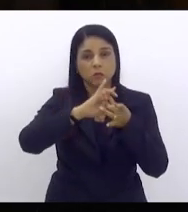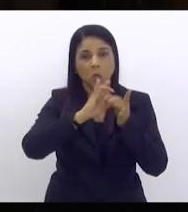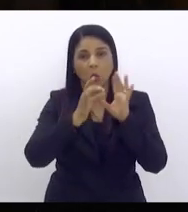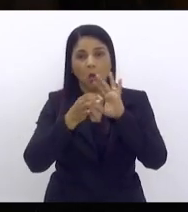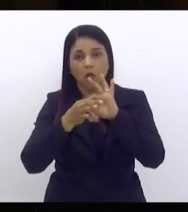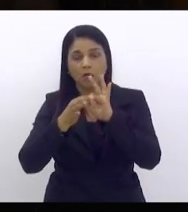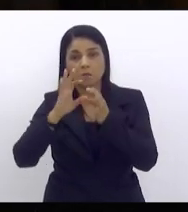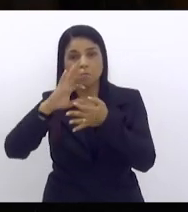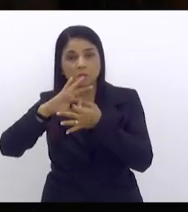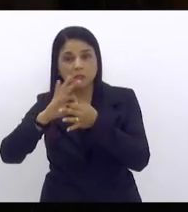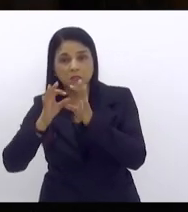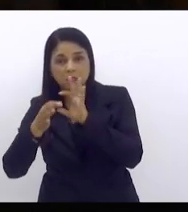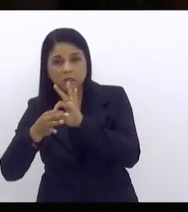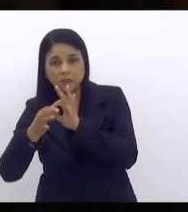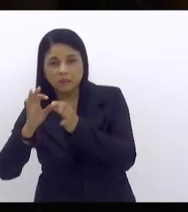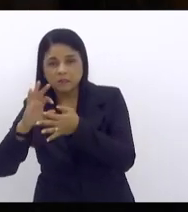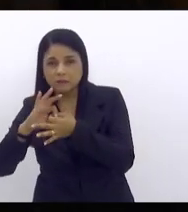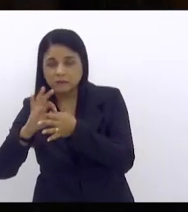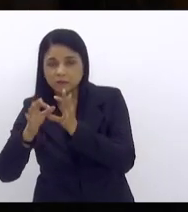falando